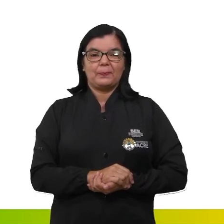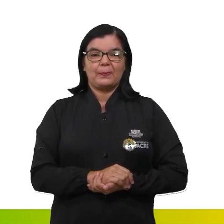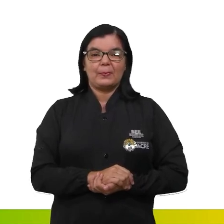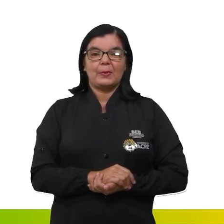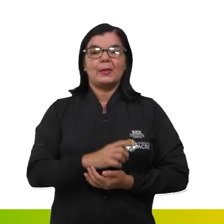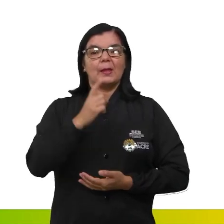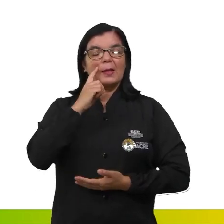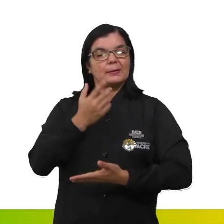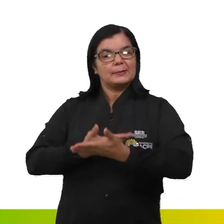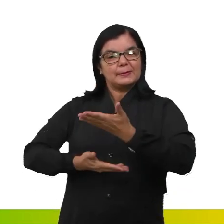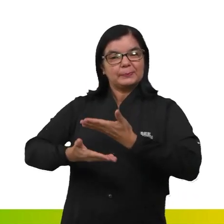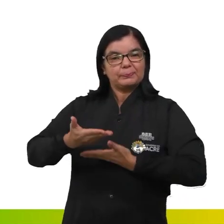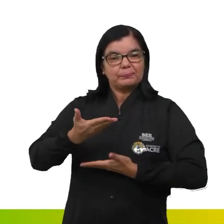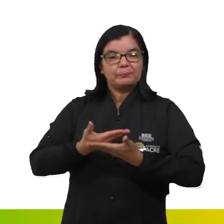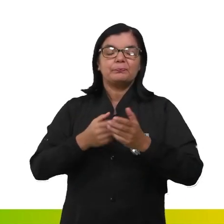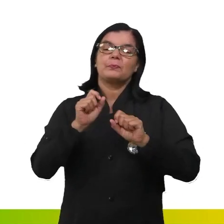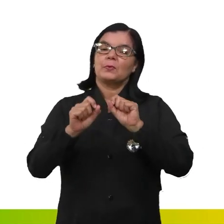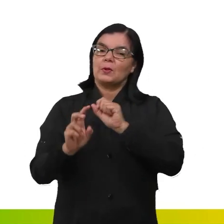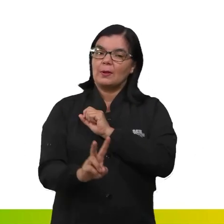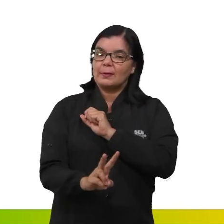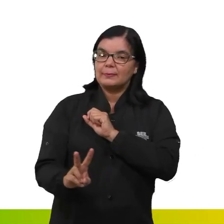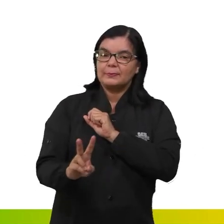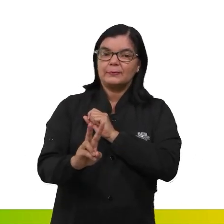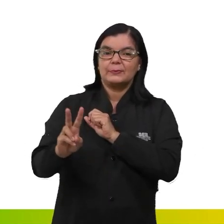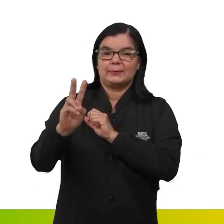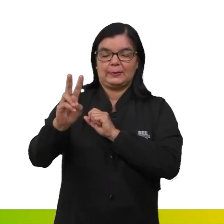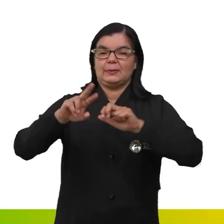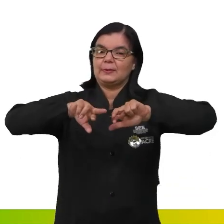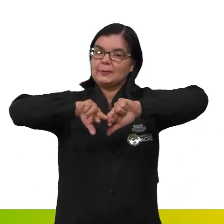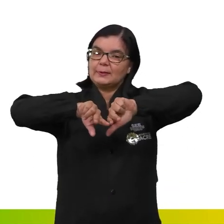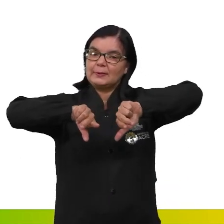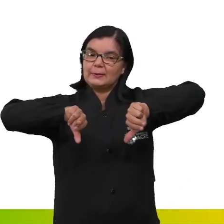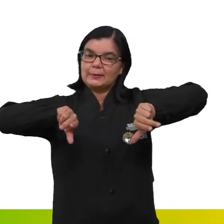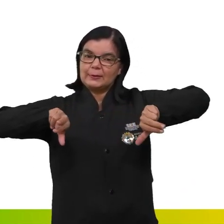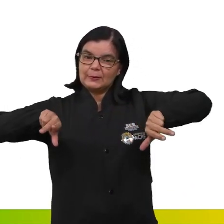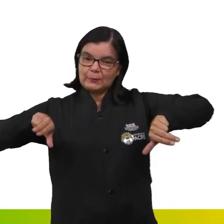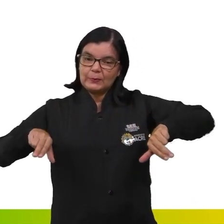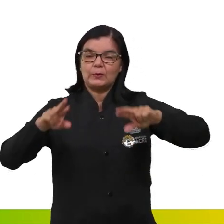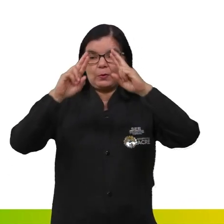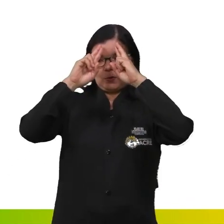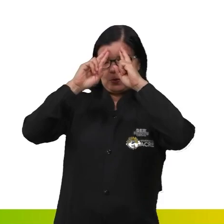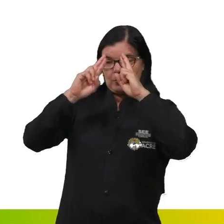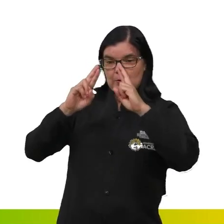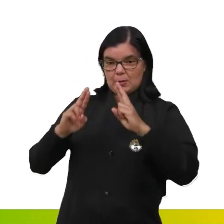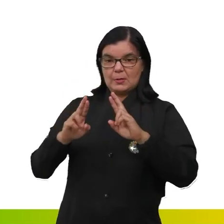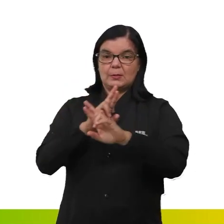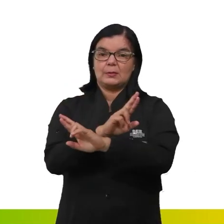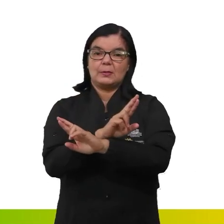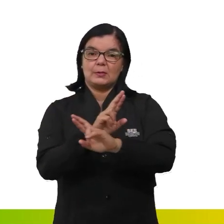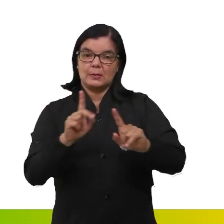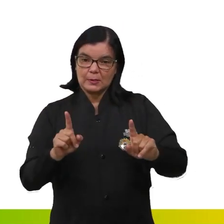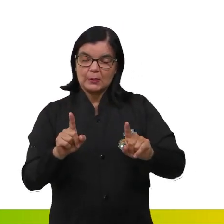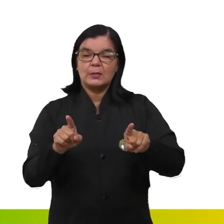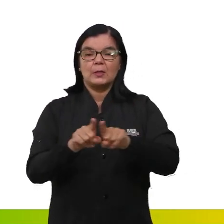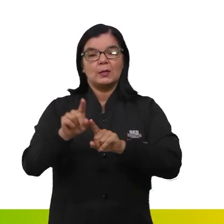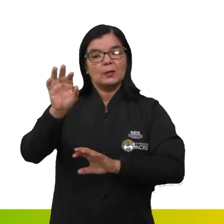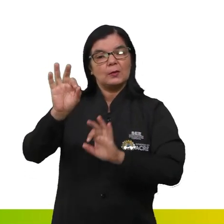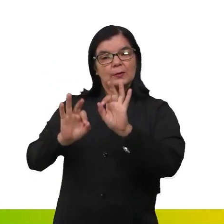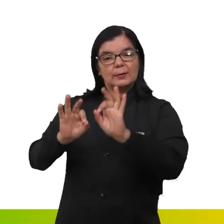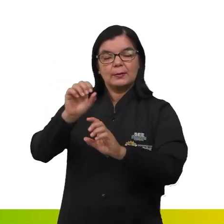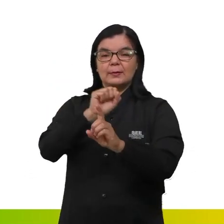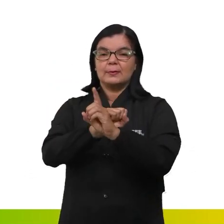Essa interação promove a valorização da diversidade, o respeito às diferenças e a construção de